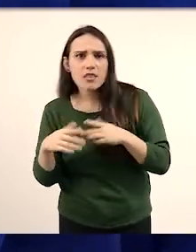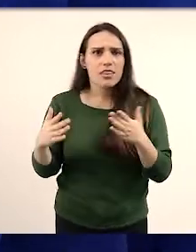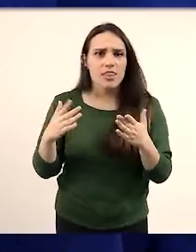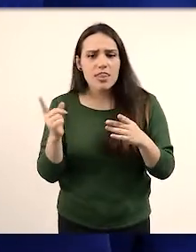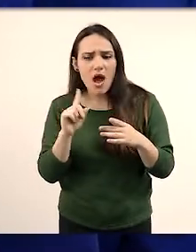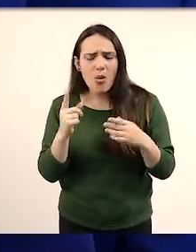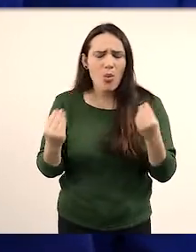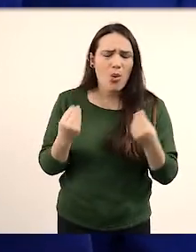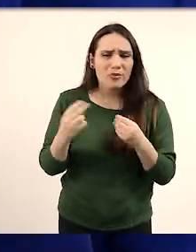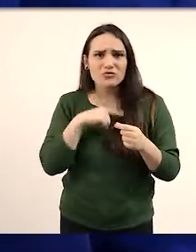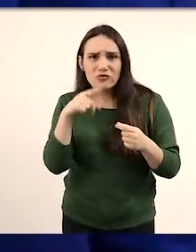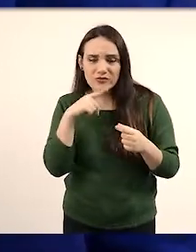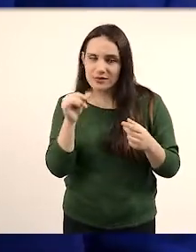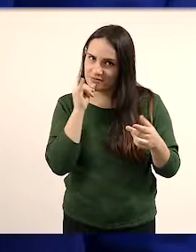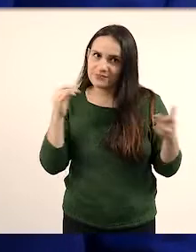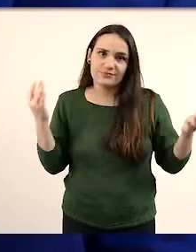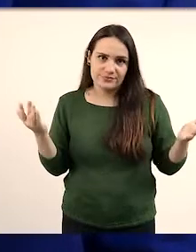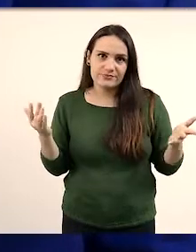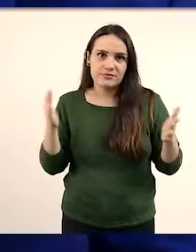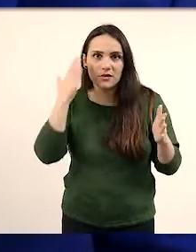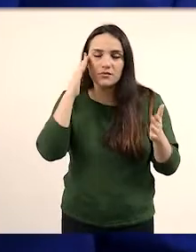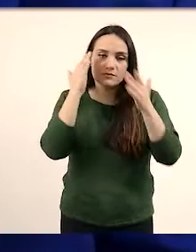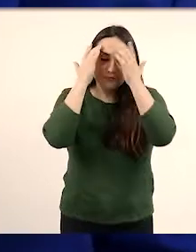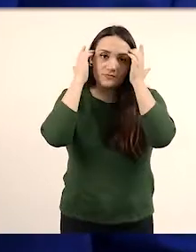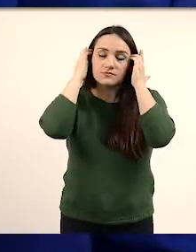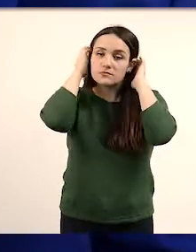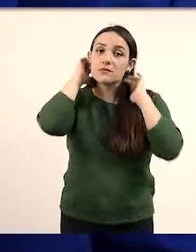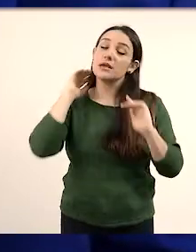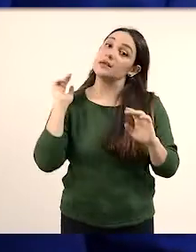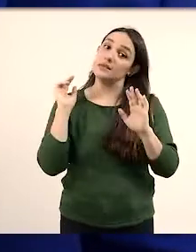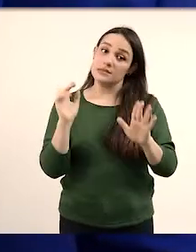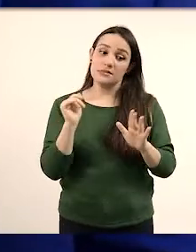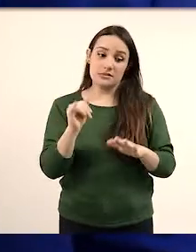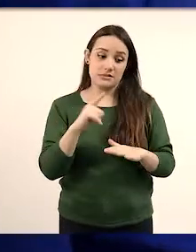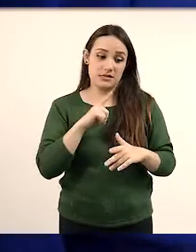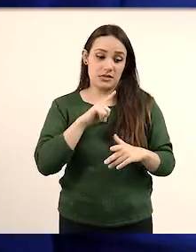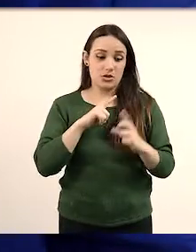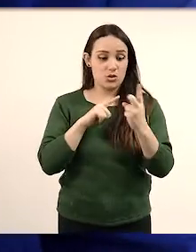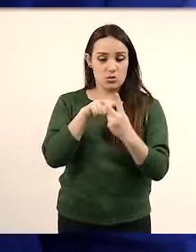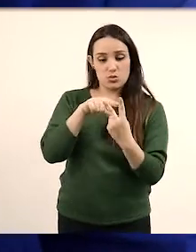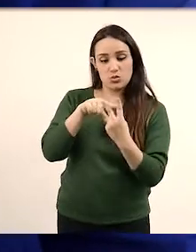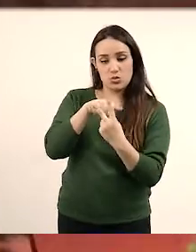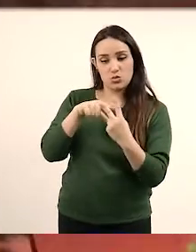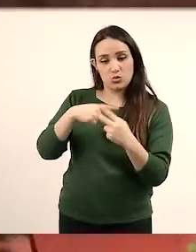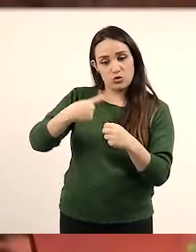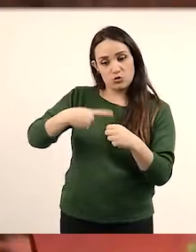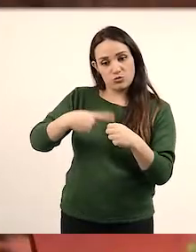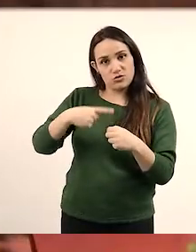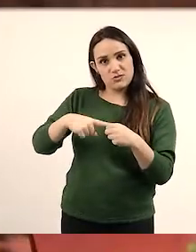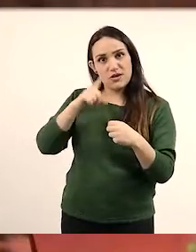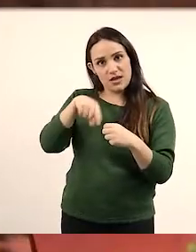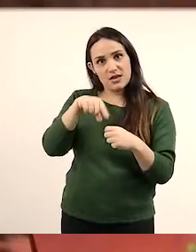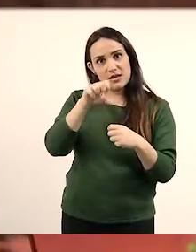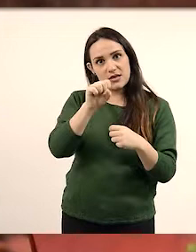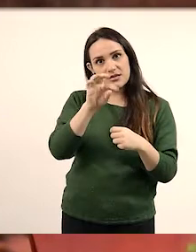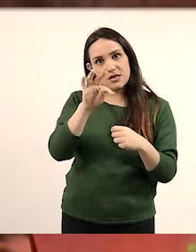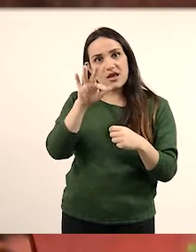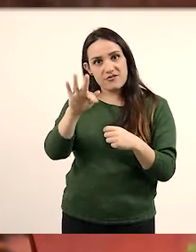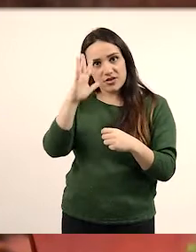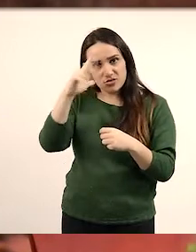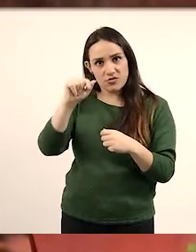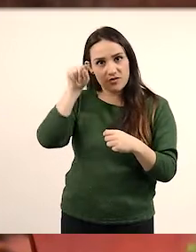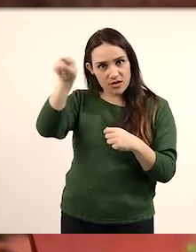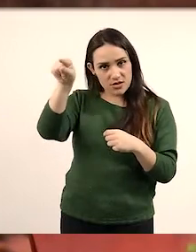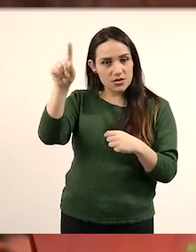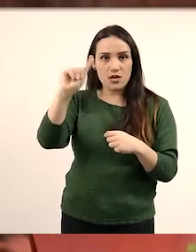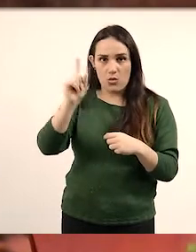situações. Por exemplo, se houver atrito entre dois municípios, não é naturalmente o Supremo Tribunal